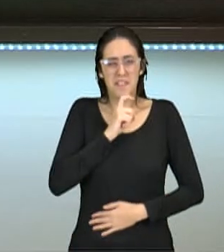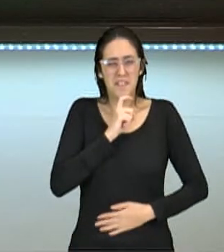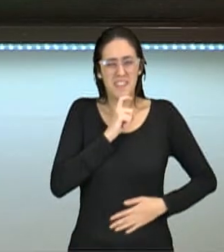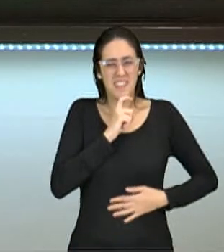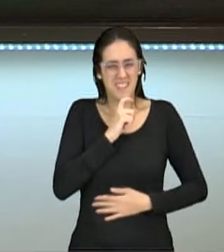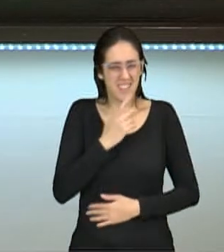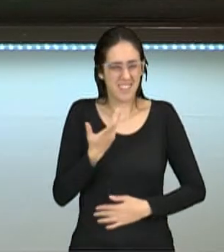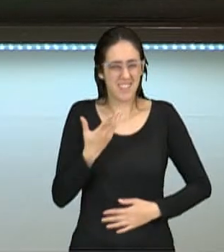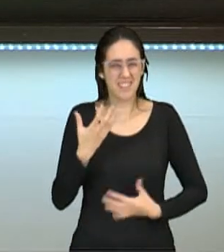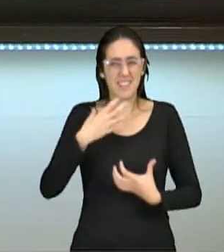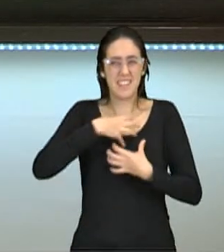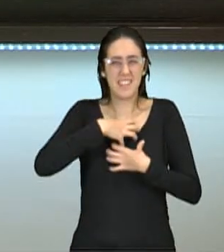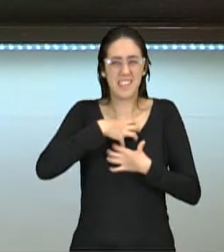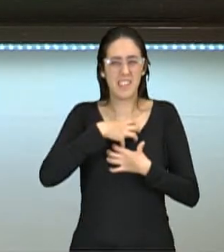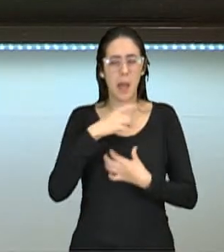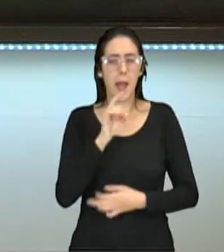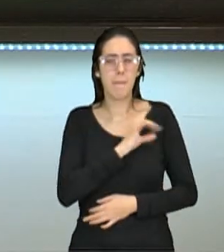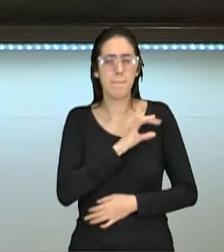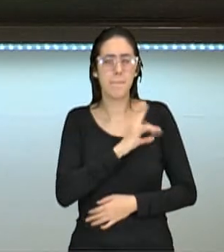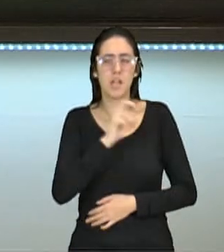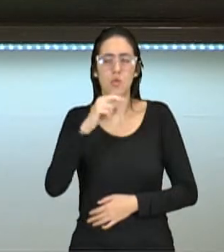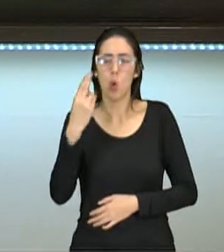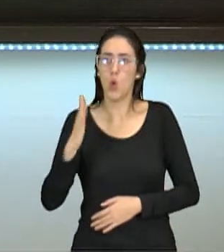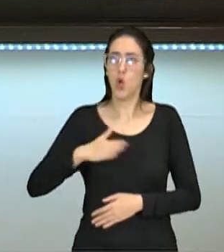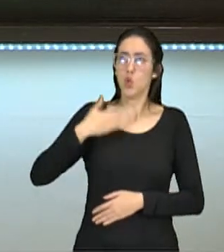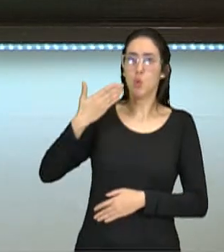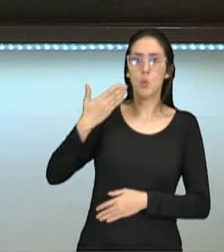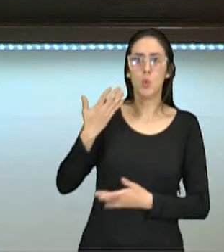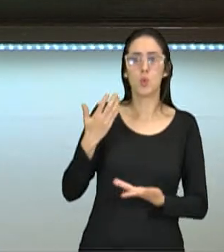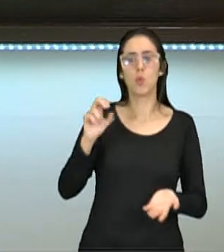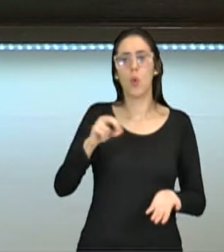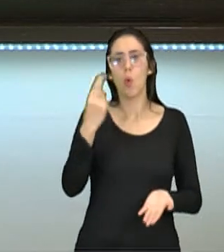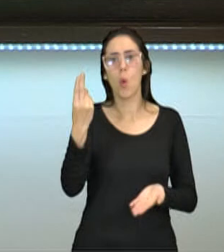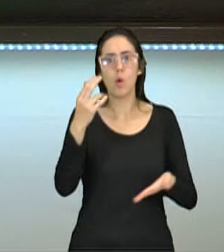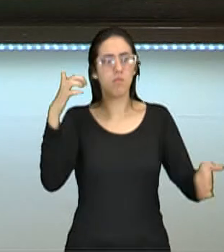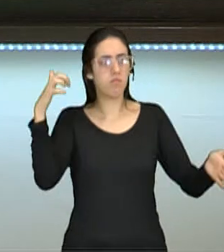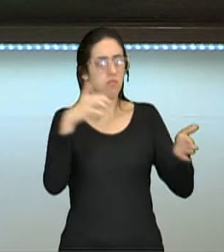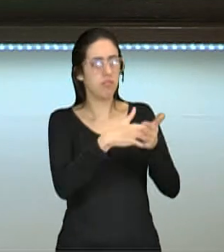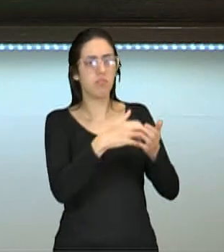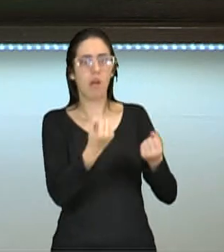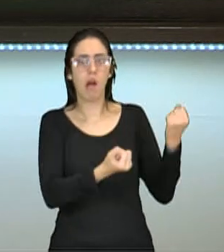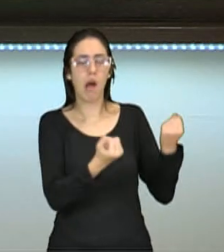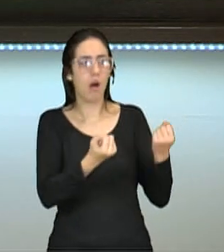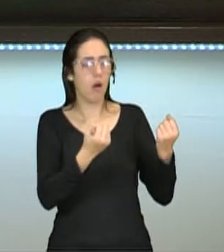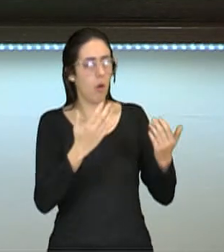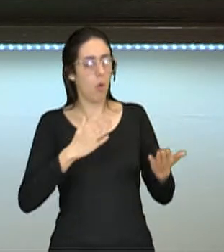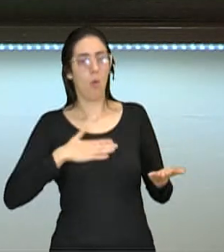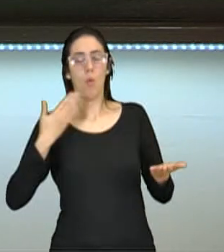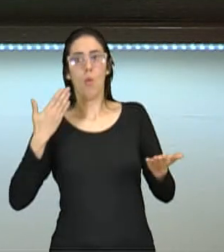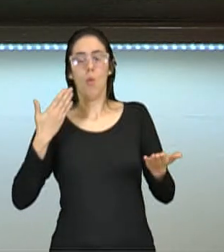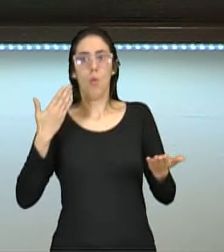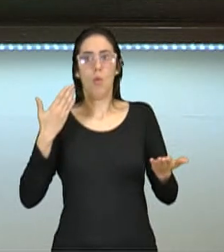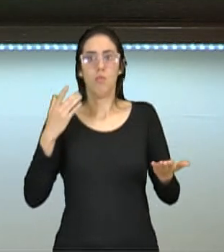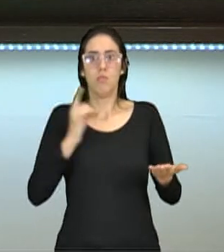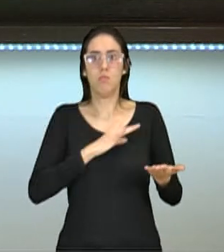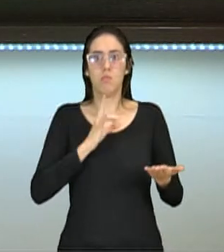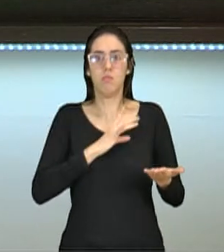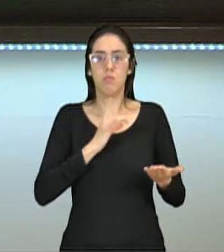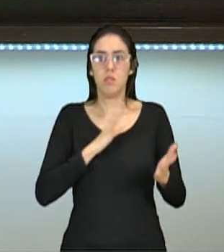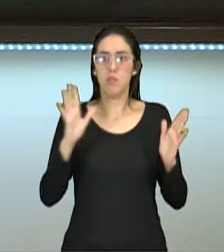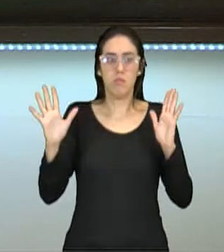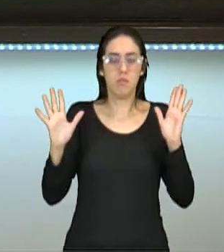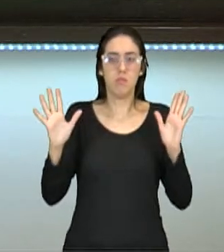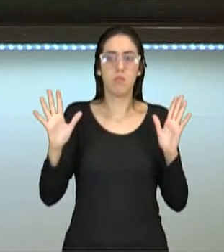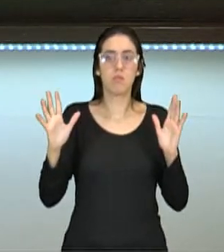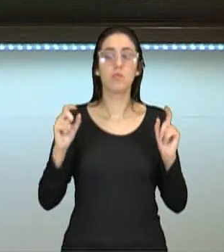você sente medo, quando você leva um susto, quando acontece um acidente, algo, né, que você se sente ali